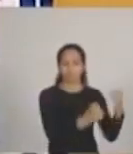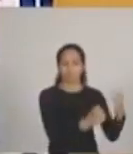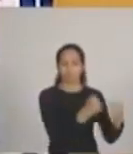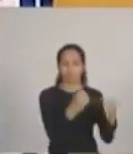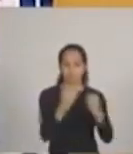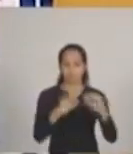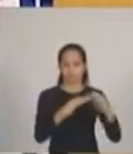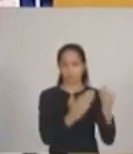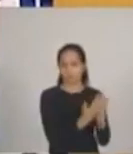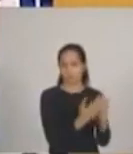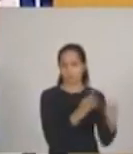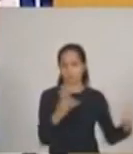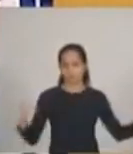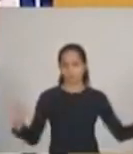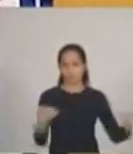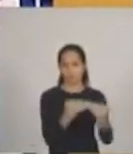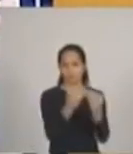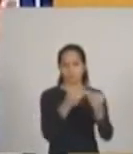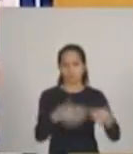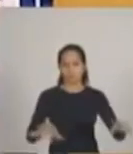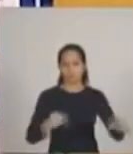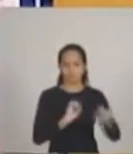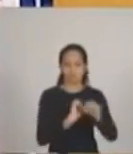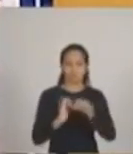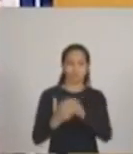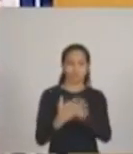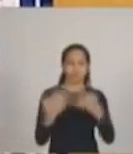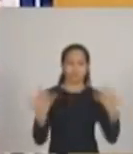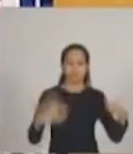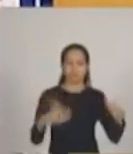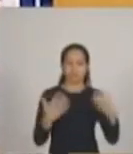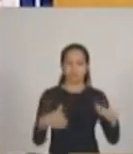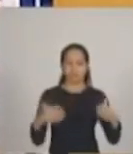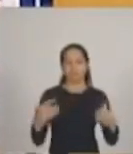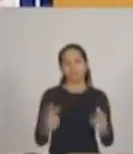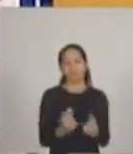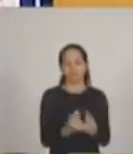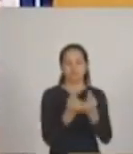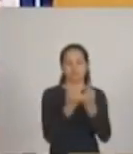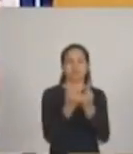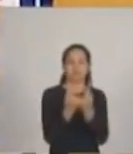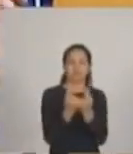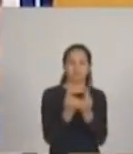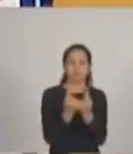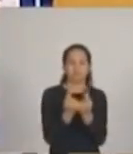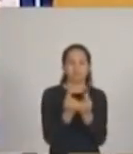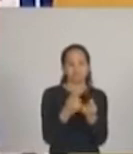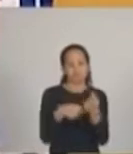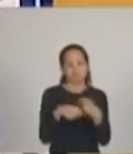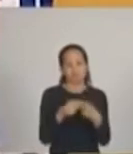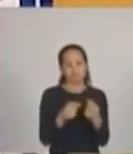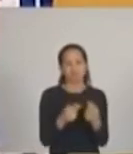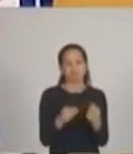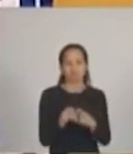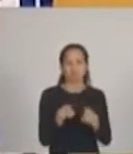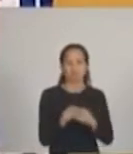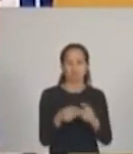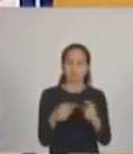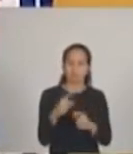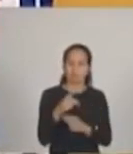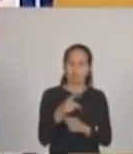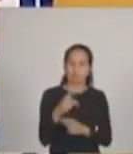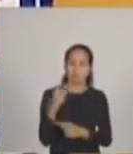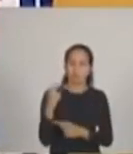completamente colapsadas. Uma pandemia terrível na área econômica e financeira. E um agravante, nesse